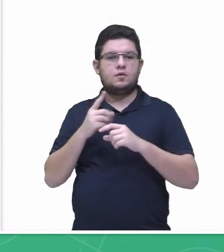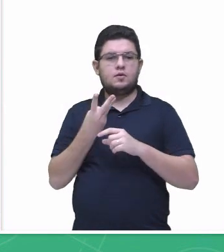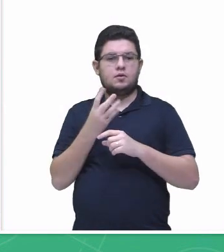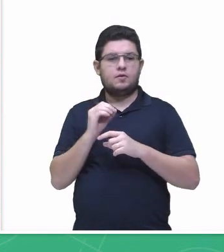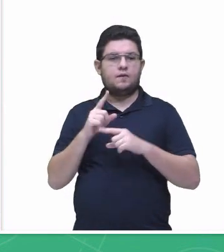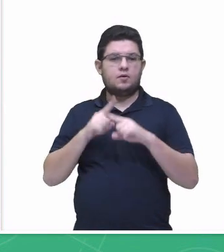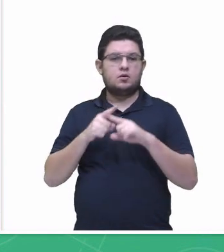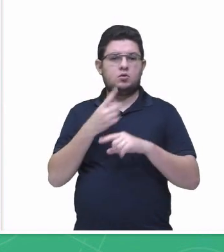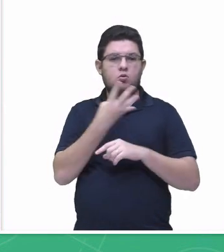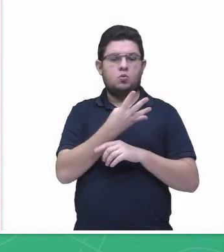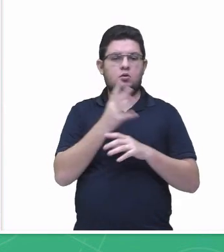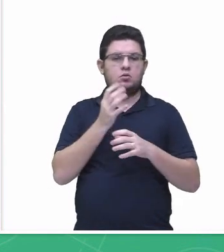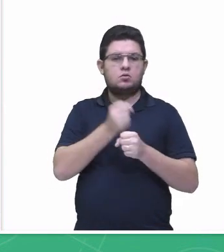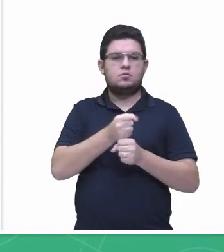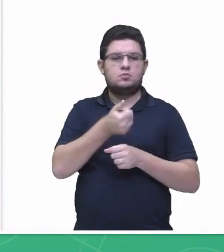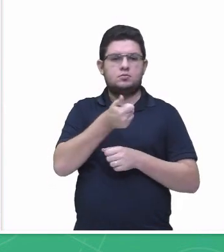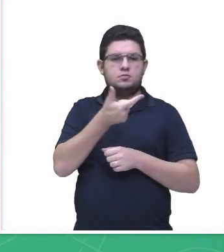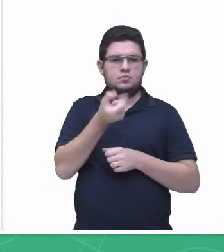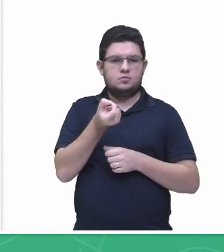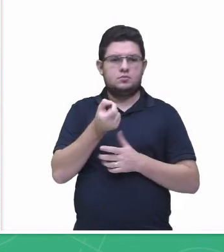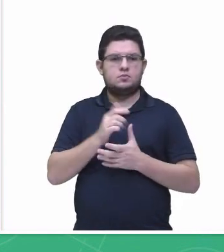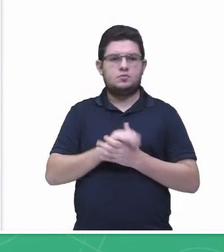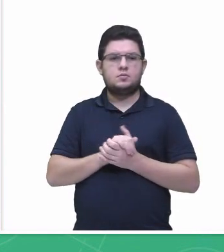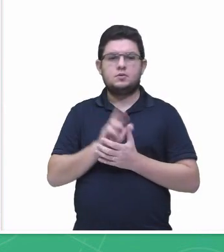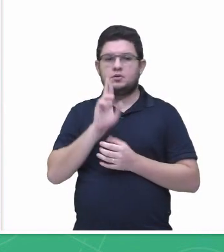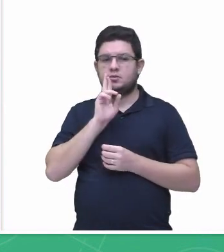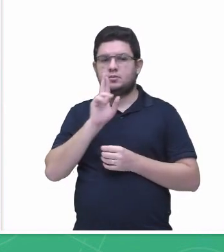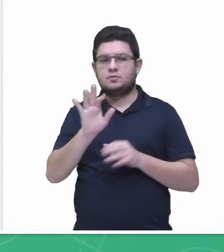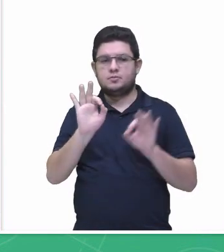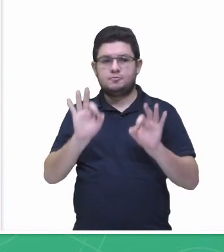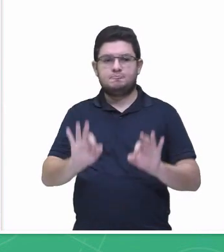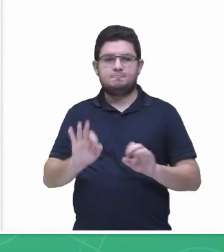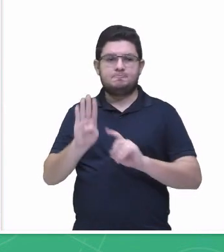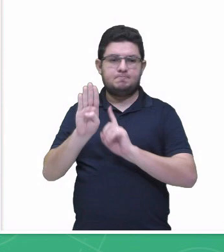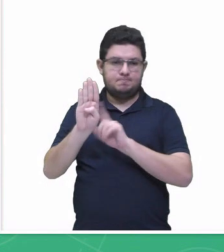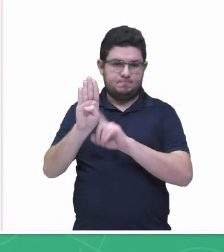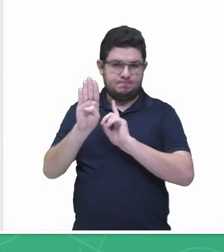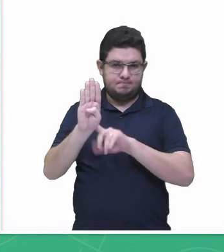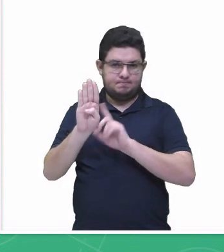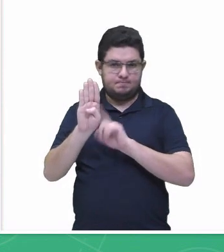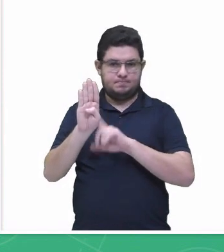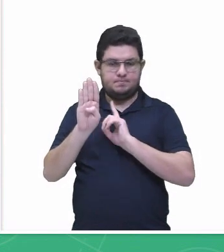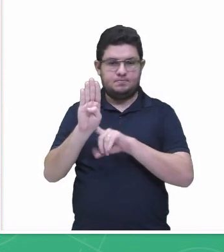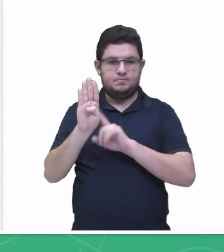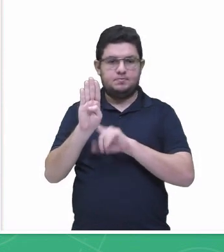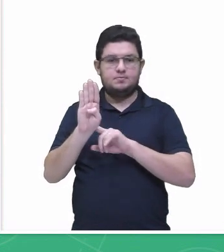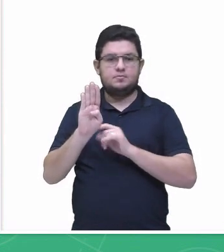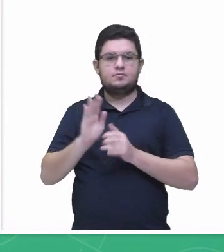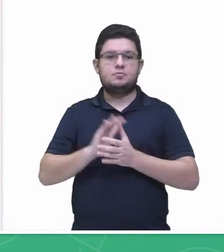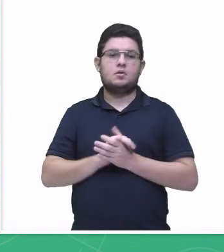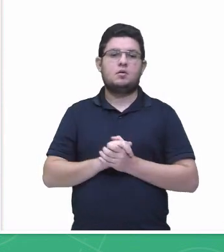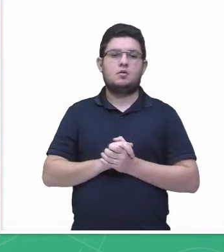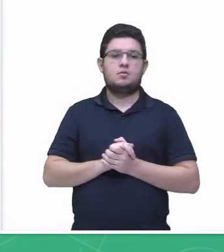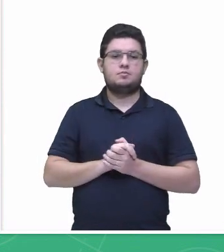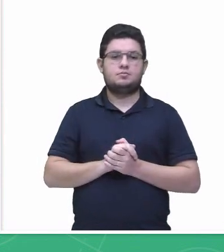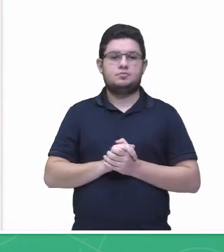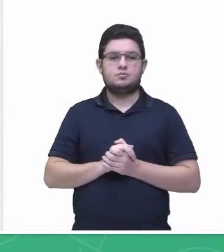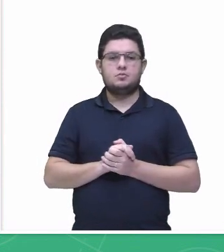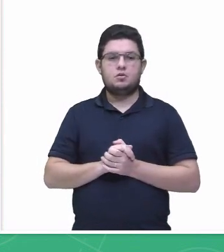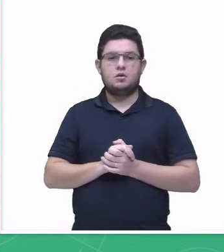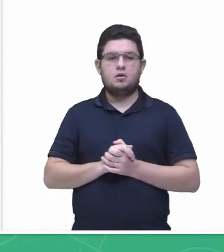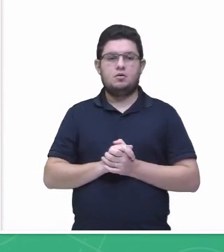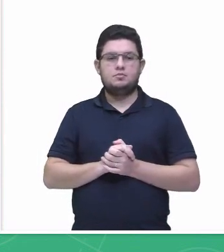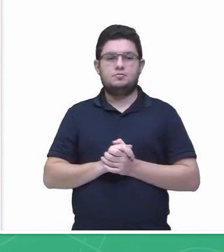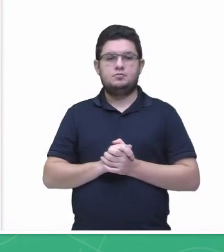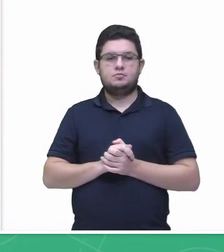vezes 4, o resultado é 120, que é justamente a nossa resposta correta.